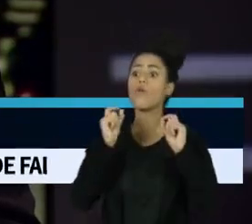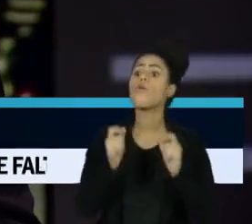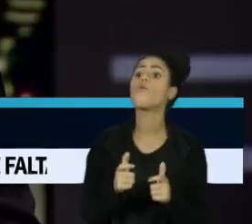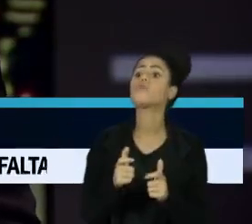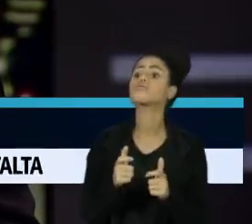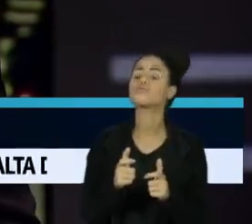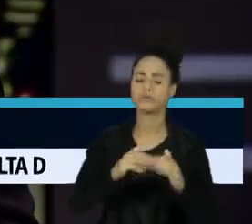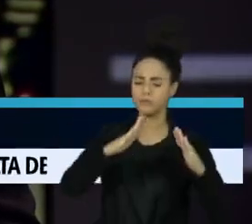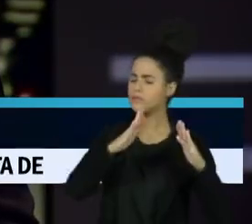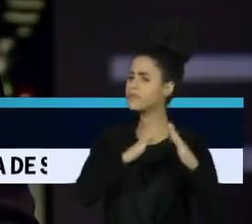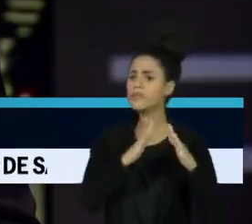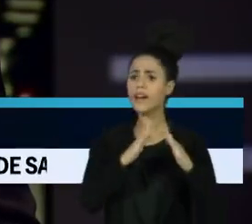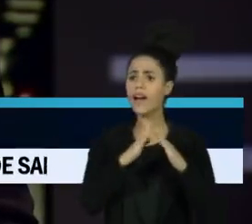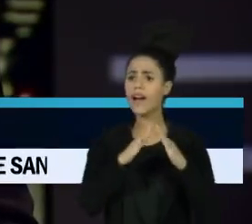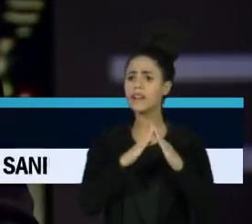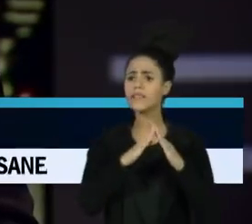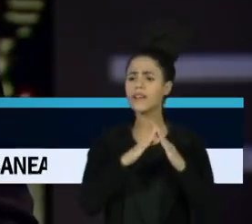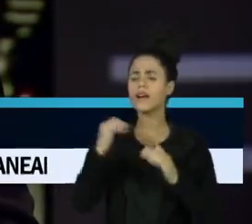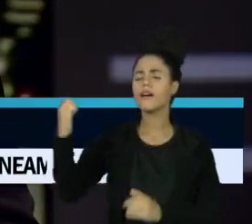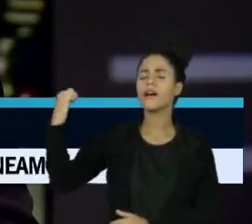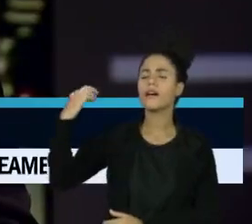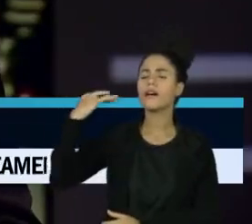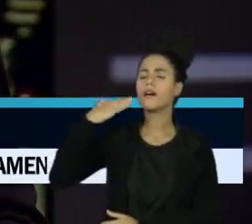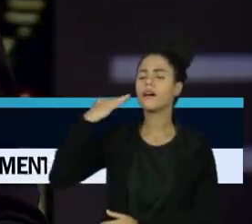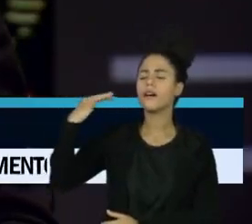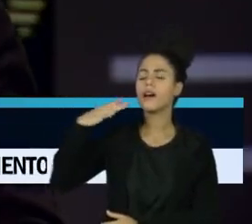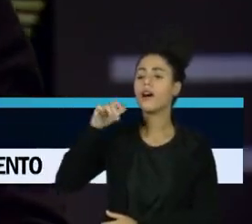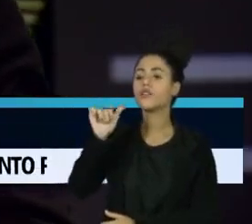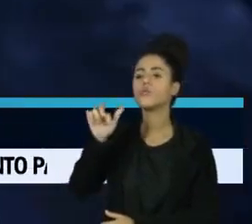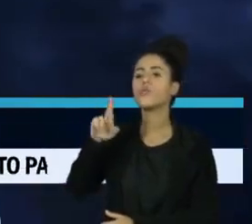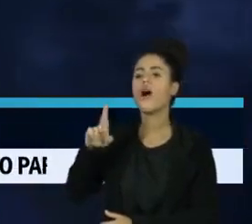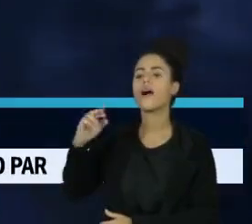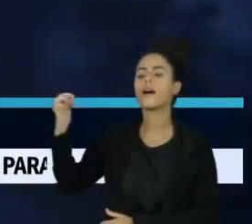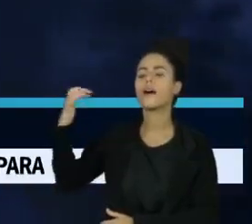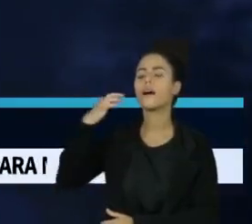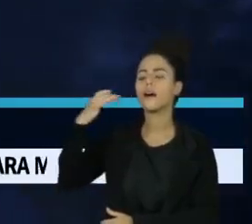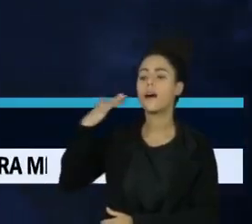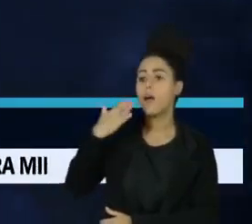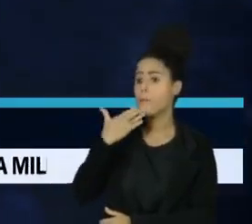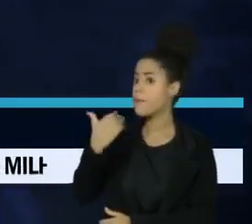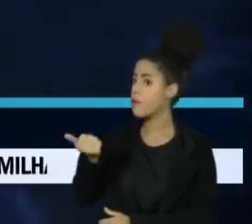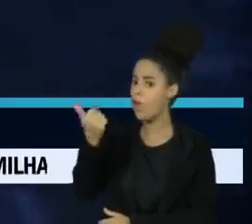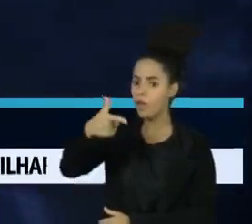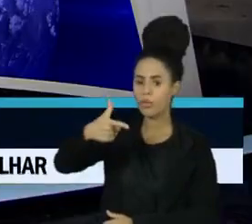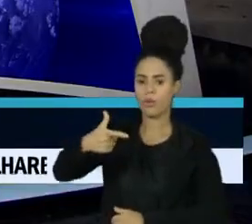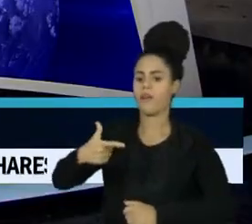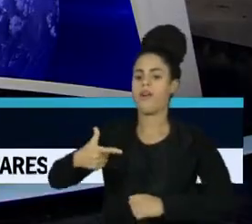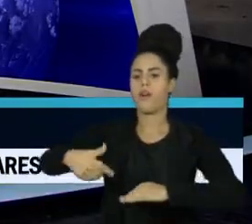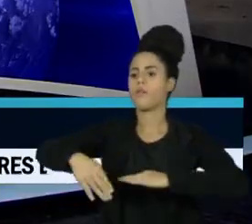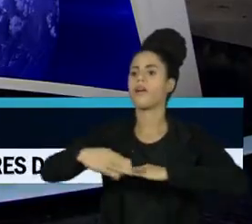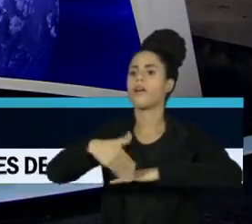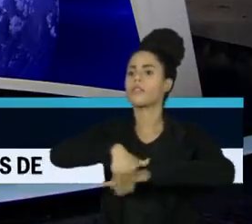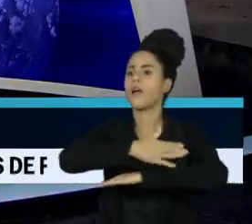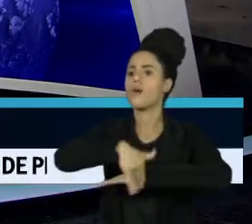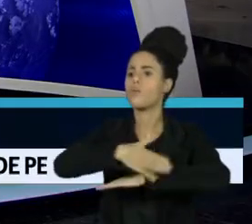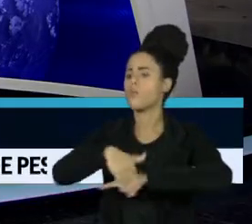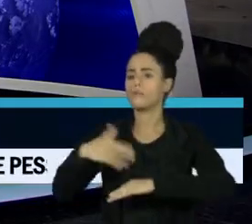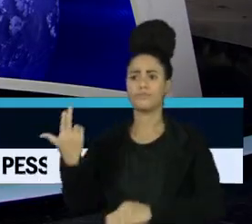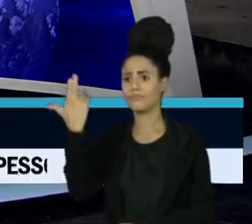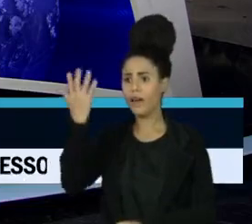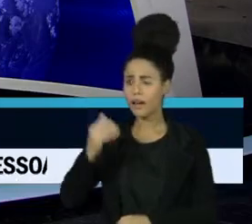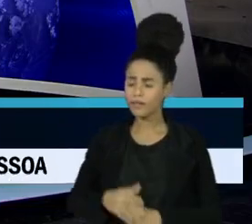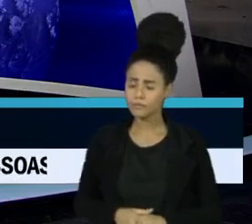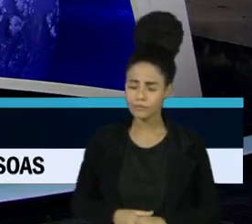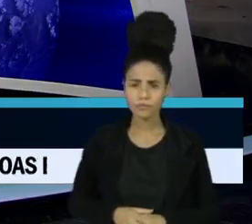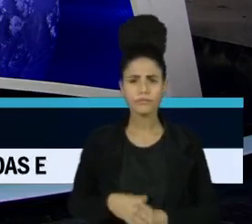aí tem que começar algo mudar trabalhar o nosso Imaginário também então para sair do papel de fato